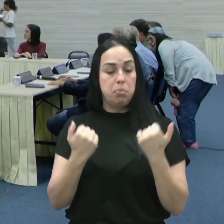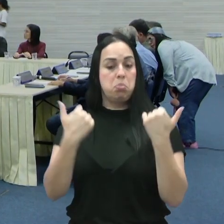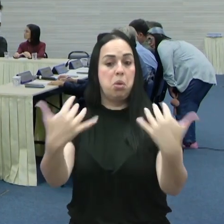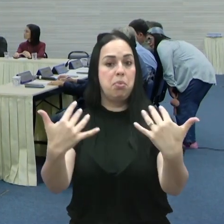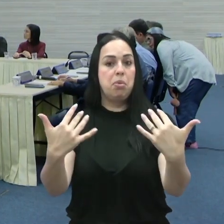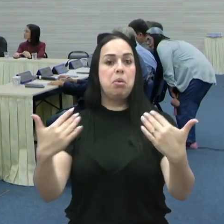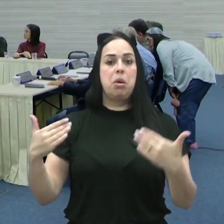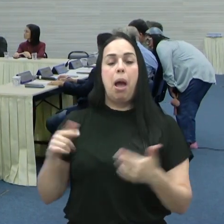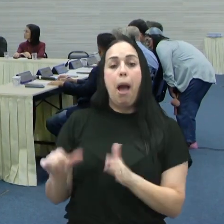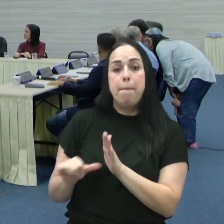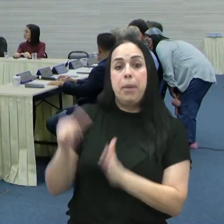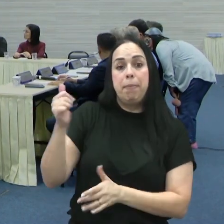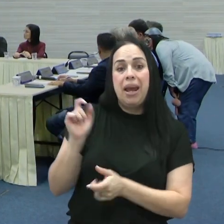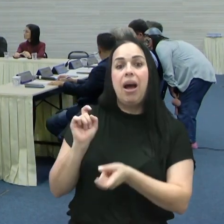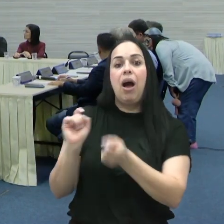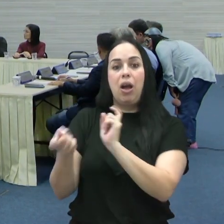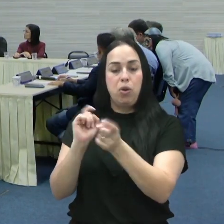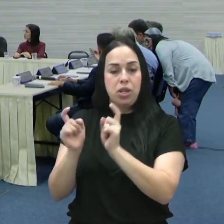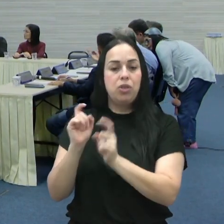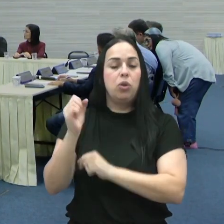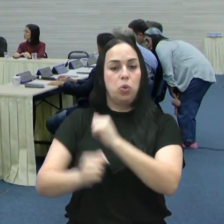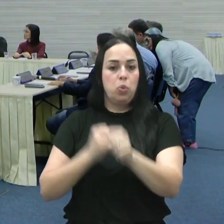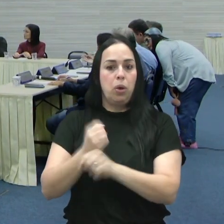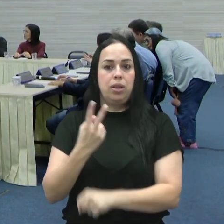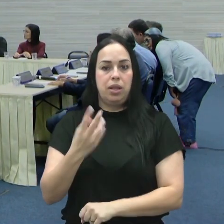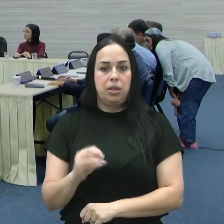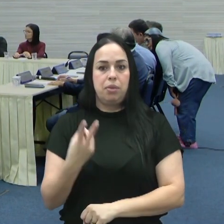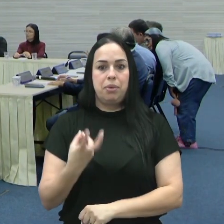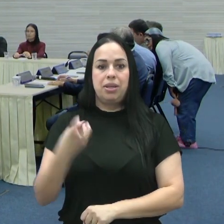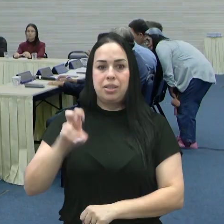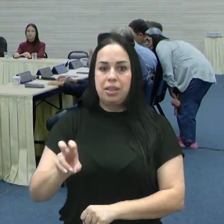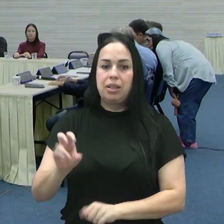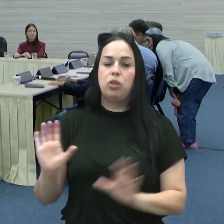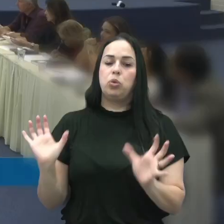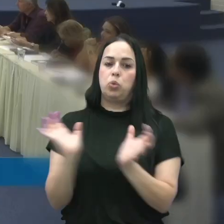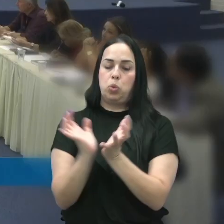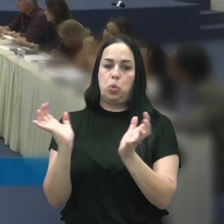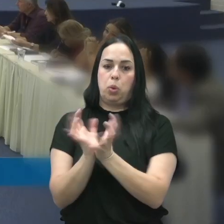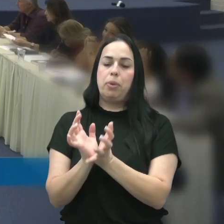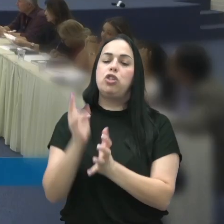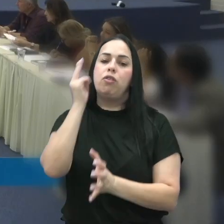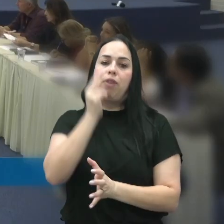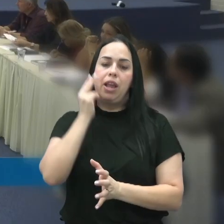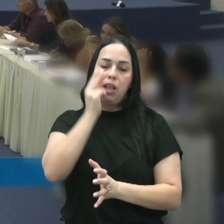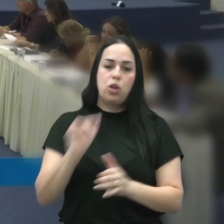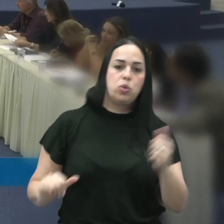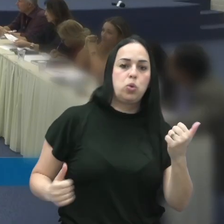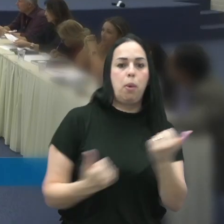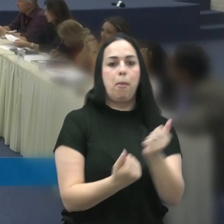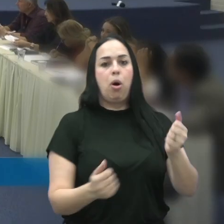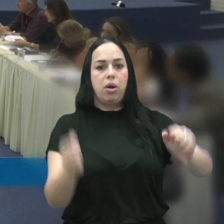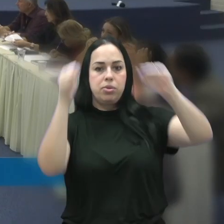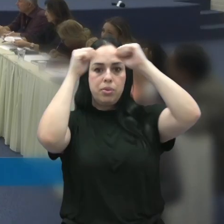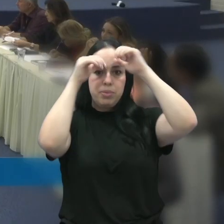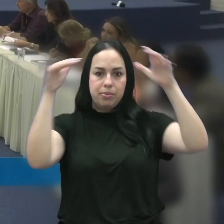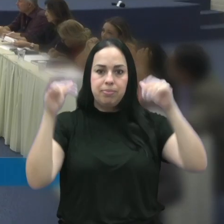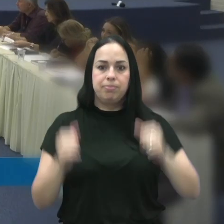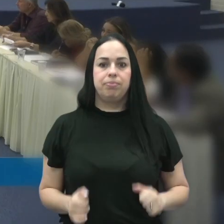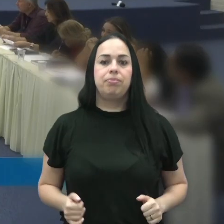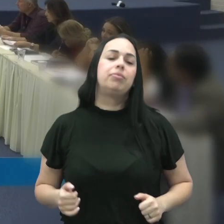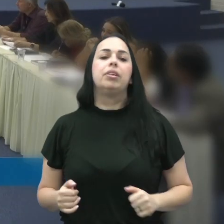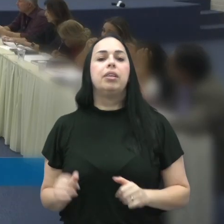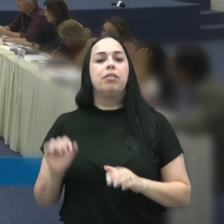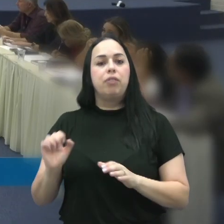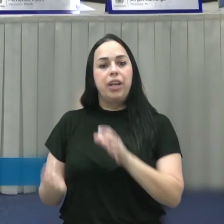O plenário da Câmara recebeu a primeira reunião de 2025 da Frente Parlamentar de Apoio à Pessoa